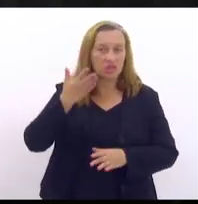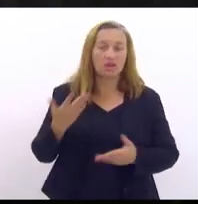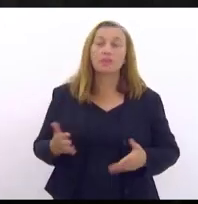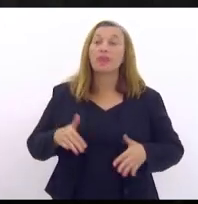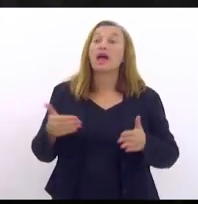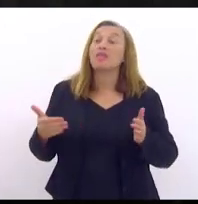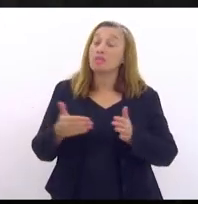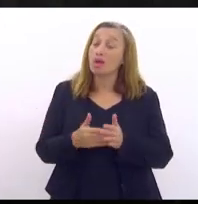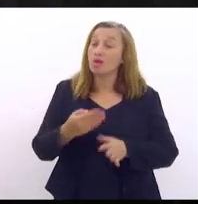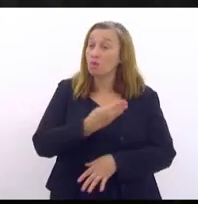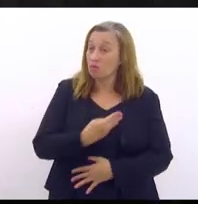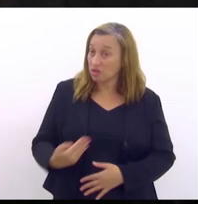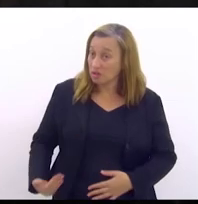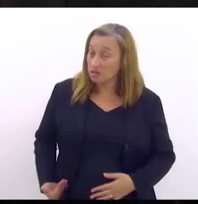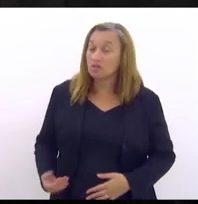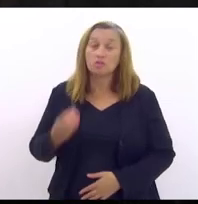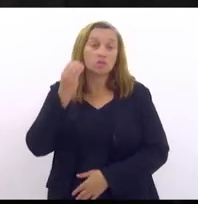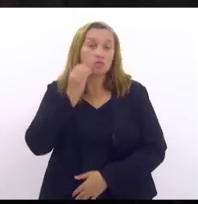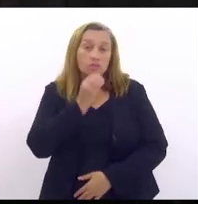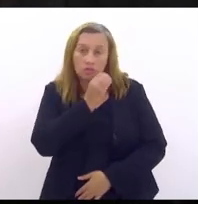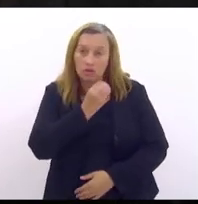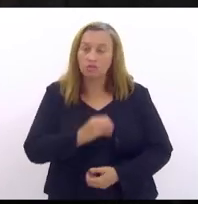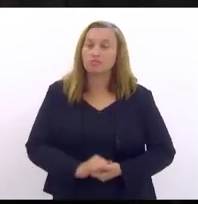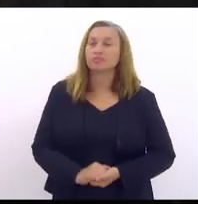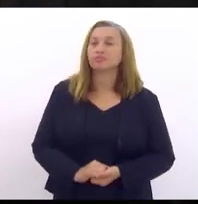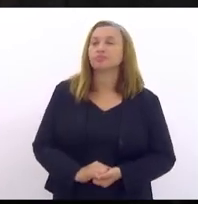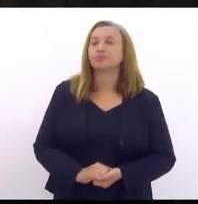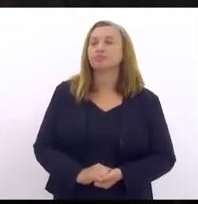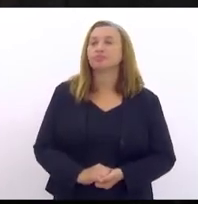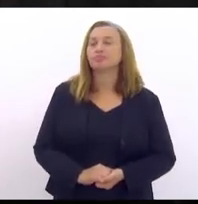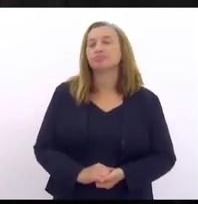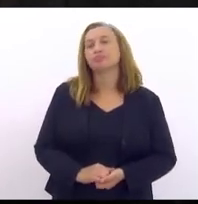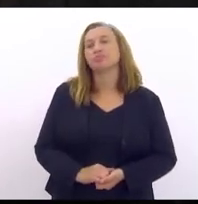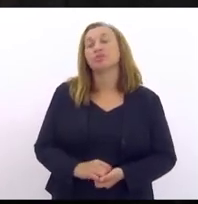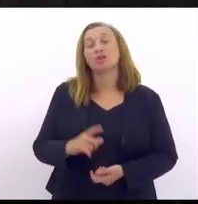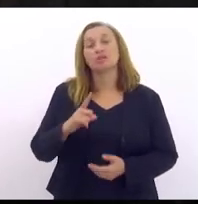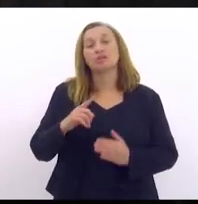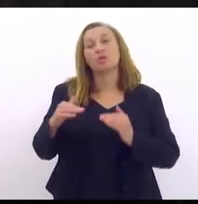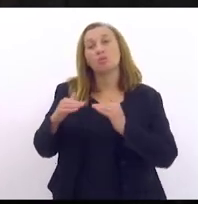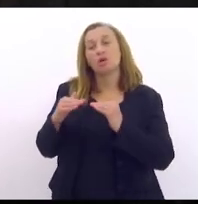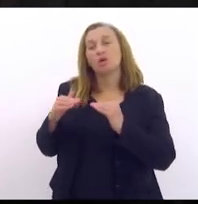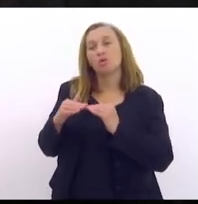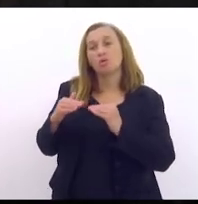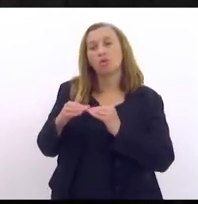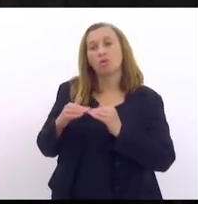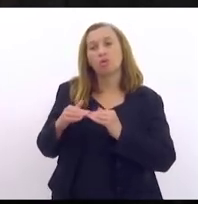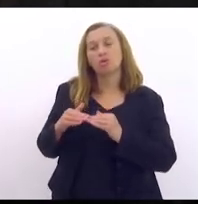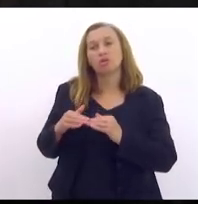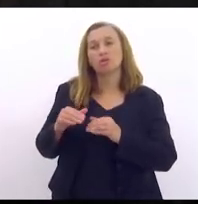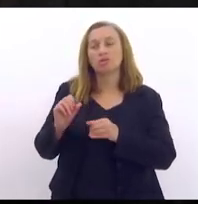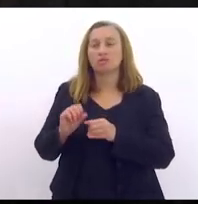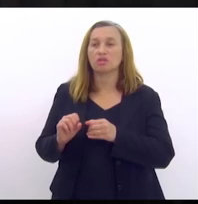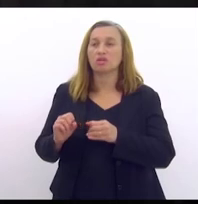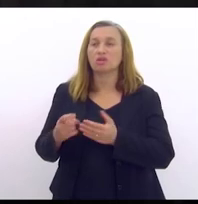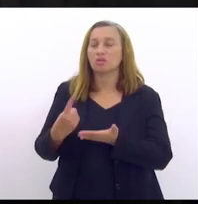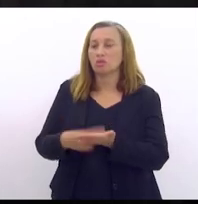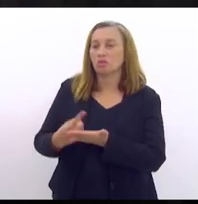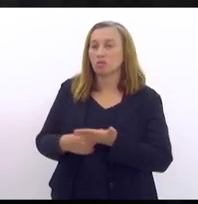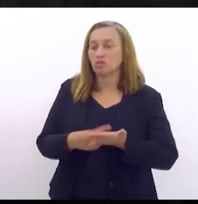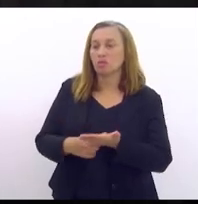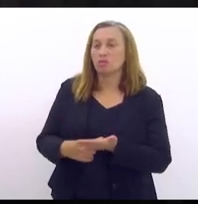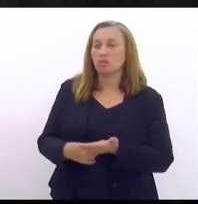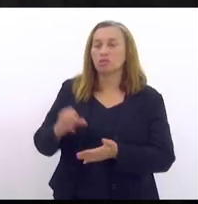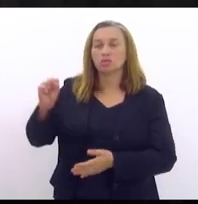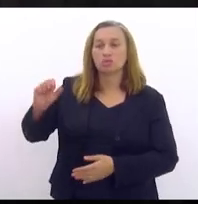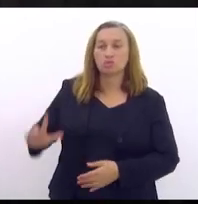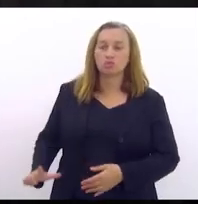o governador Cláudio Castro teria feito um acordo com os governadores do Sul-Sudeste para